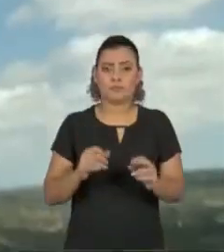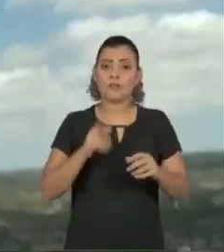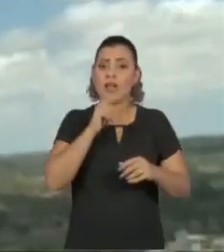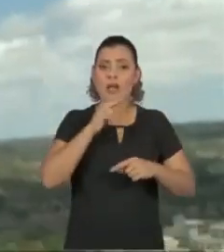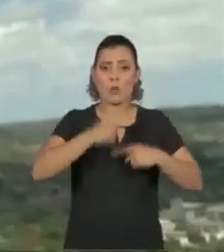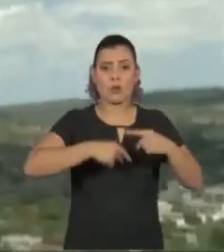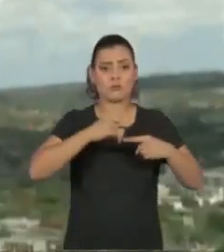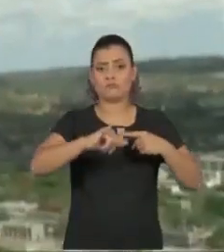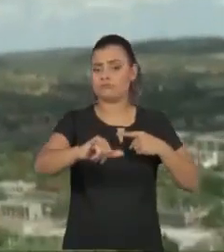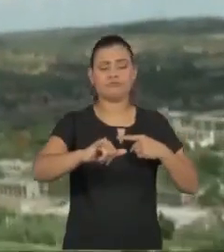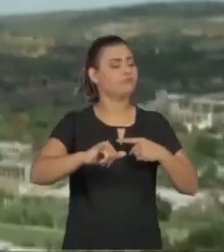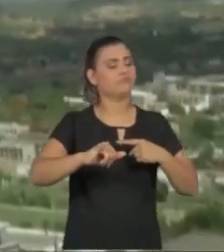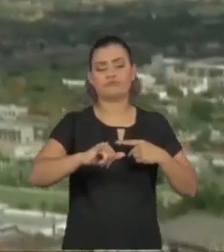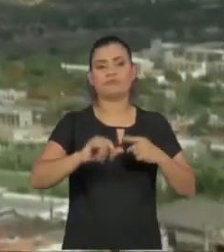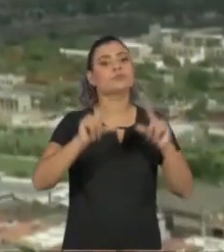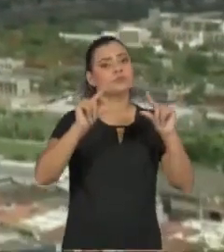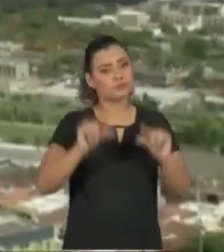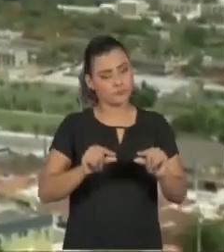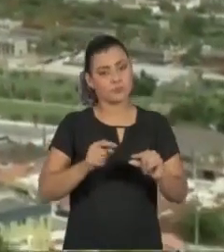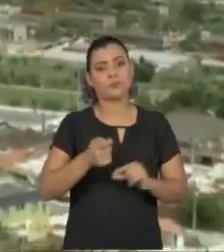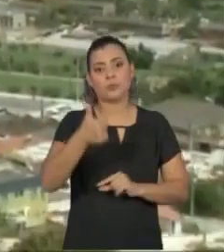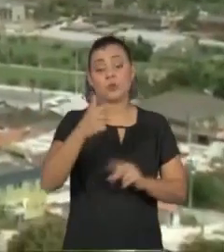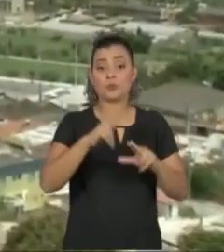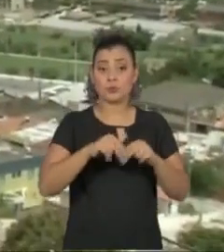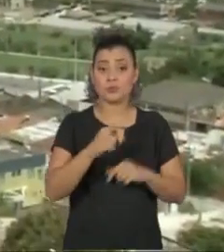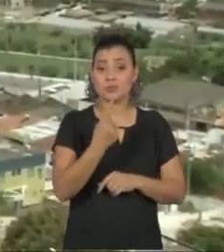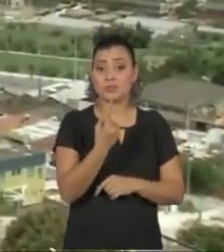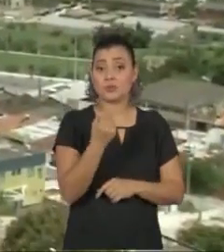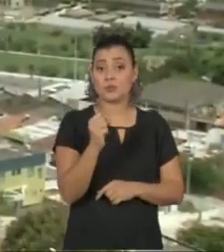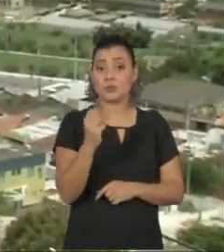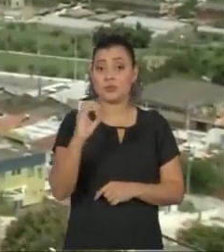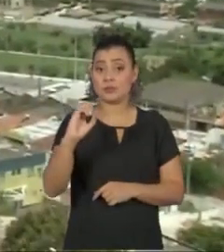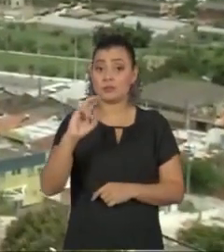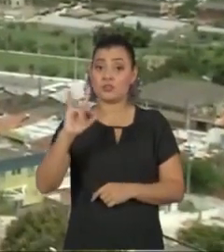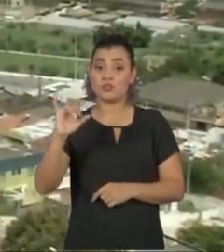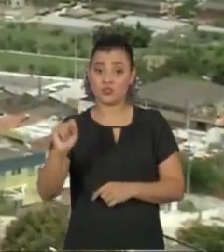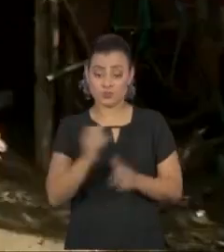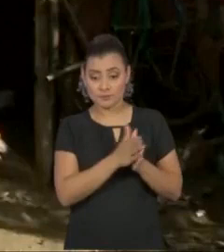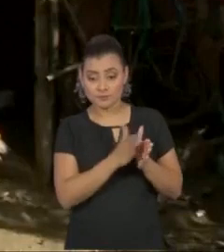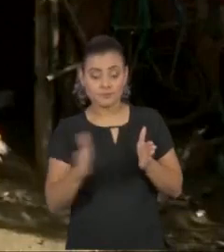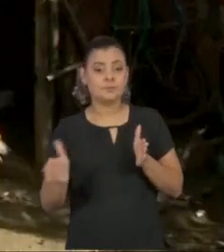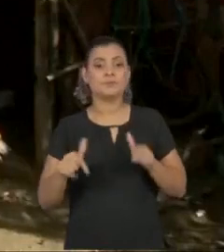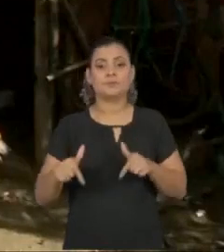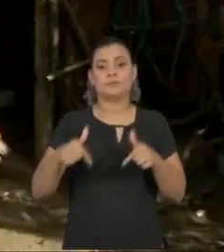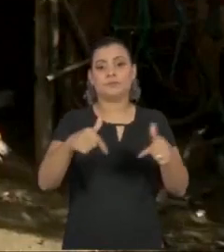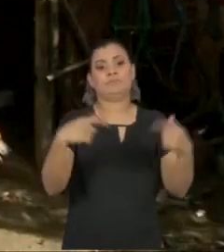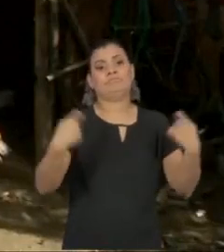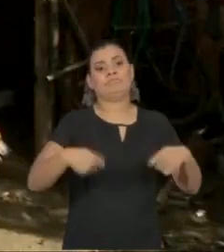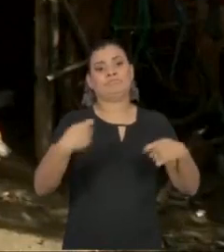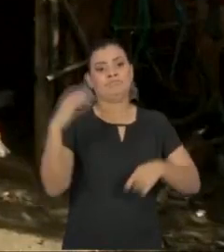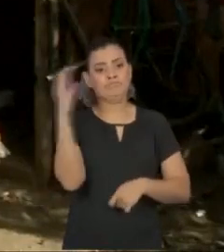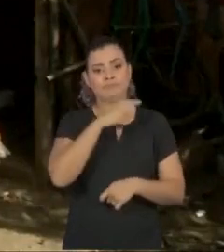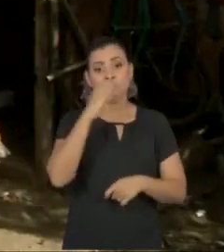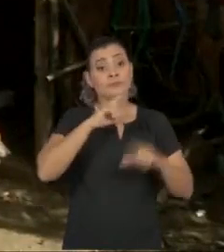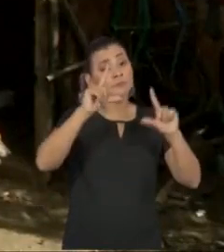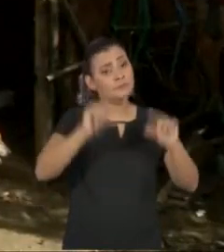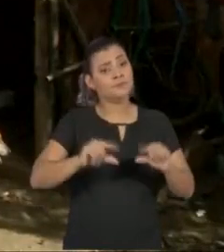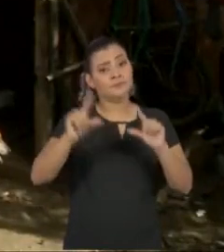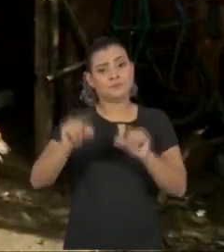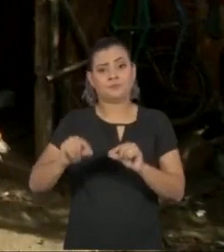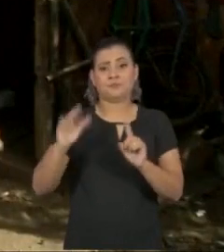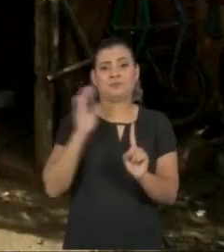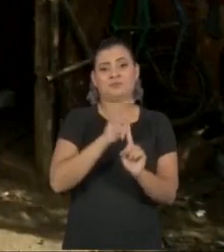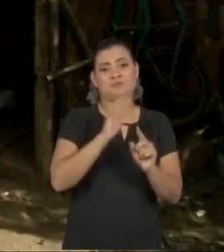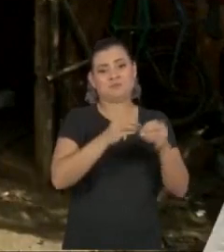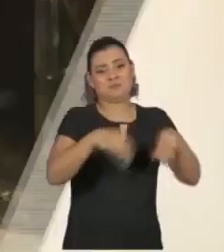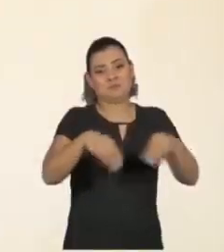hídricas. A situação de emergência tem prazo de 180 dias para que sejam adotadas medidas necessárias para diminuir os